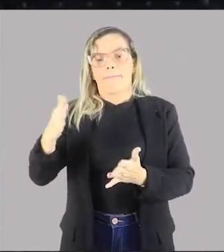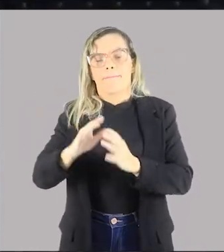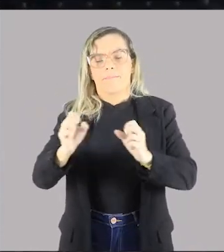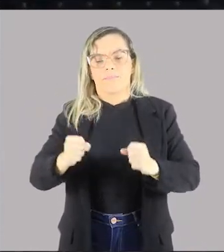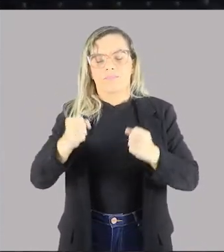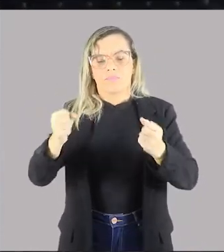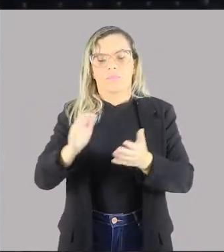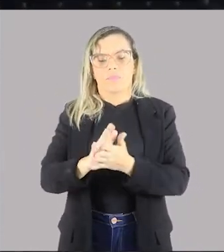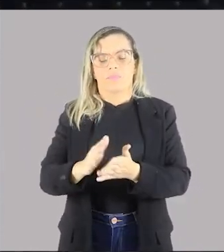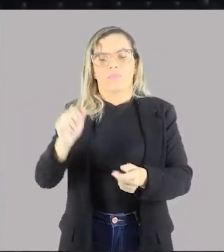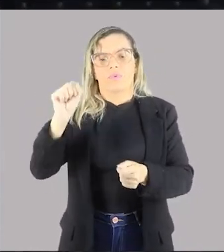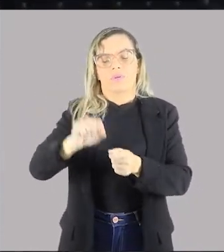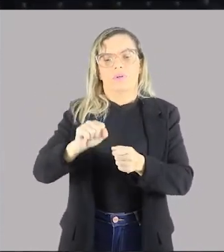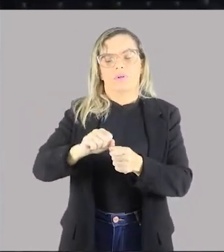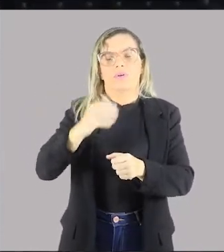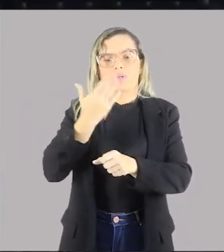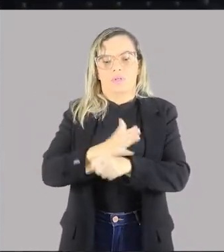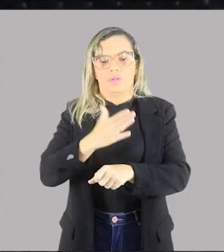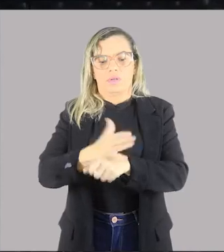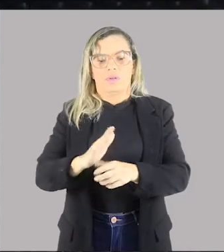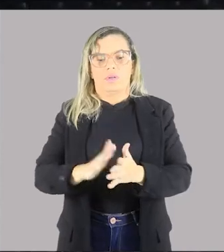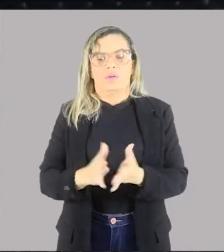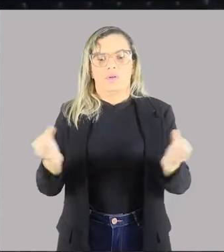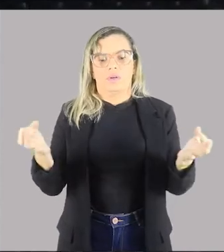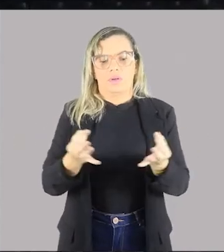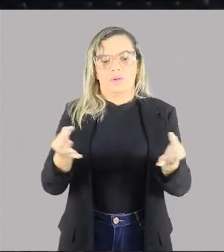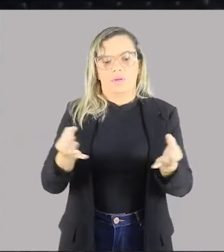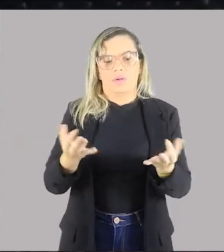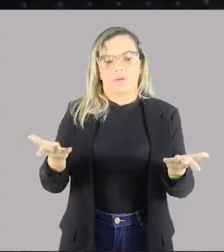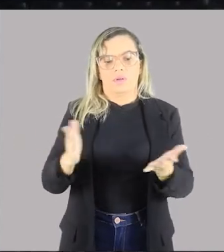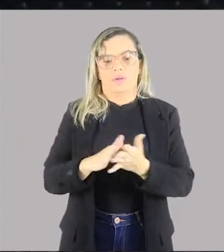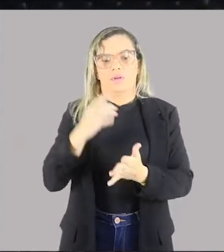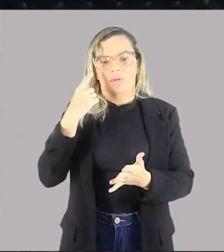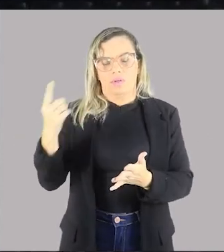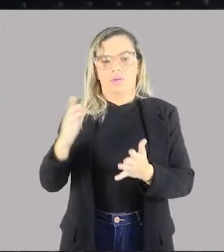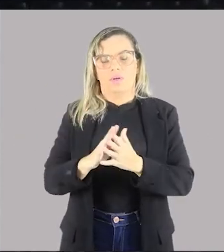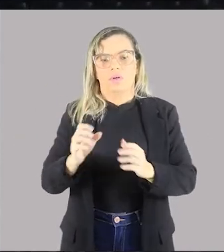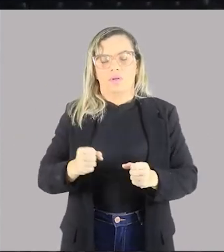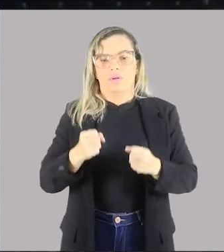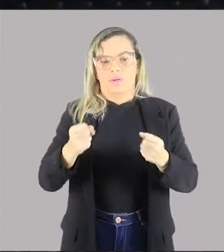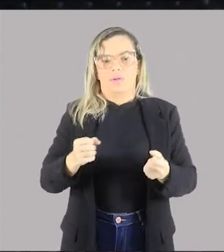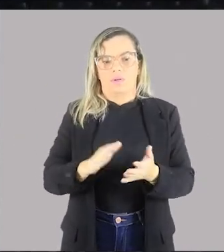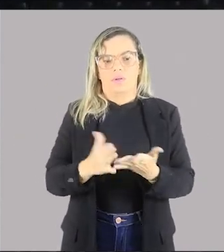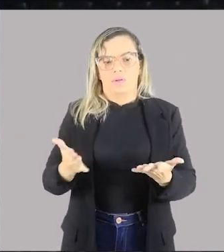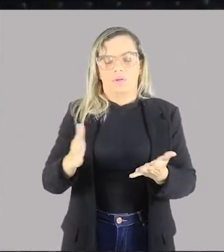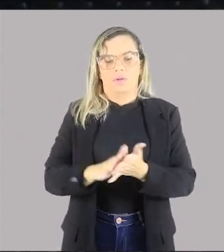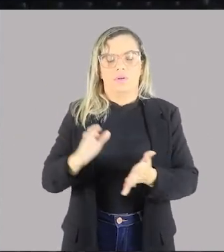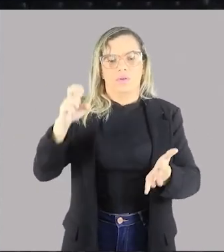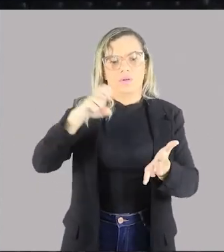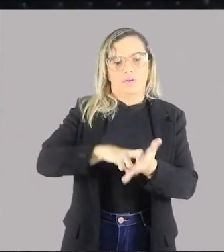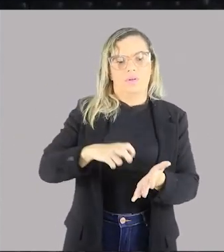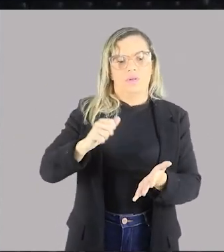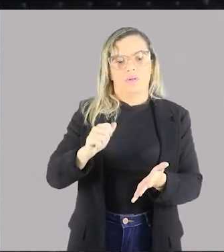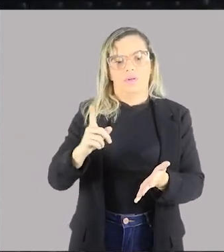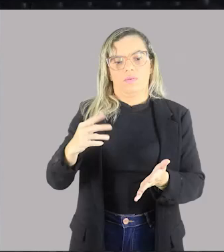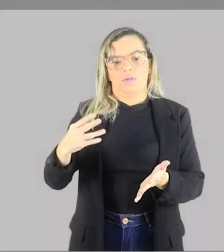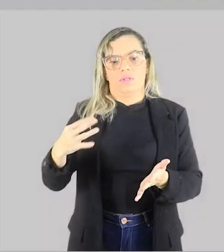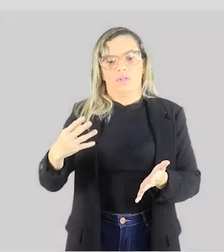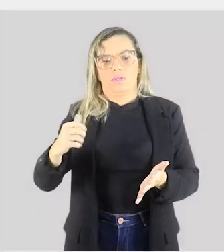que isso seja realizado, perfeito? Senão, é possível, sim, que essa pessoa seja punida com a